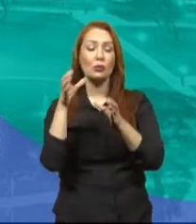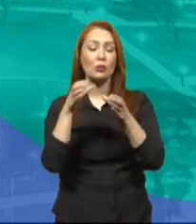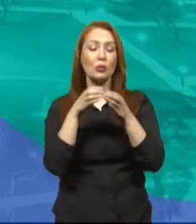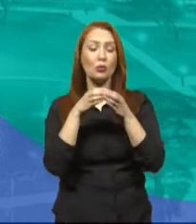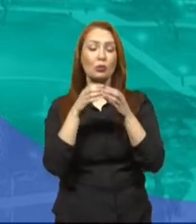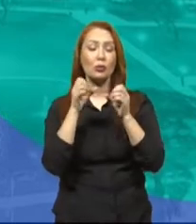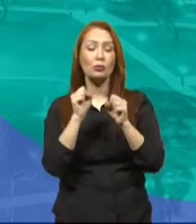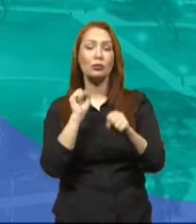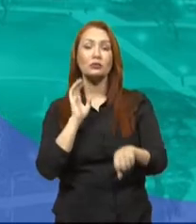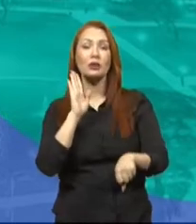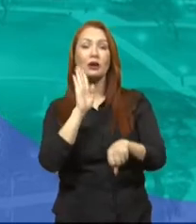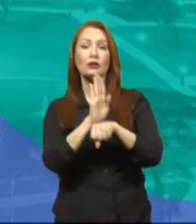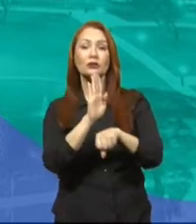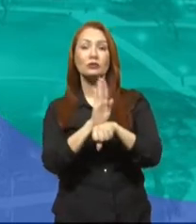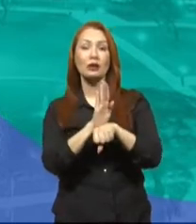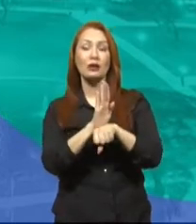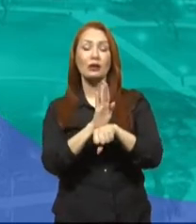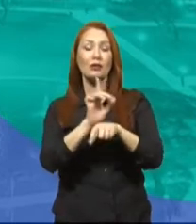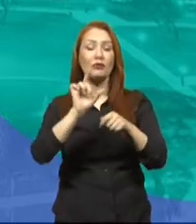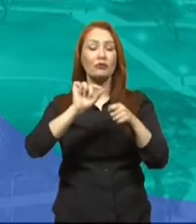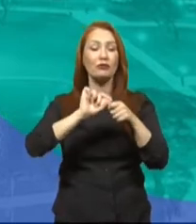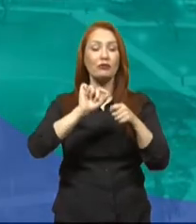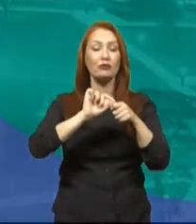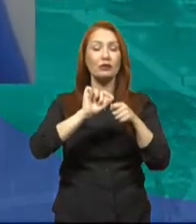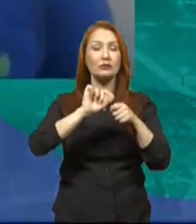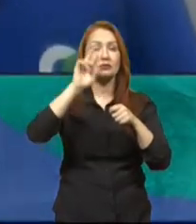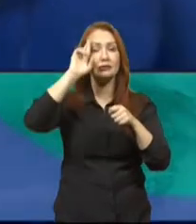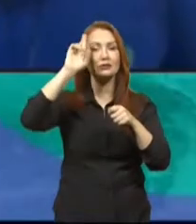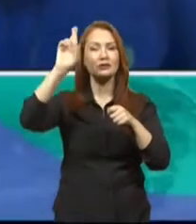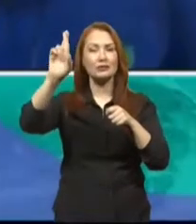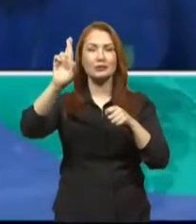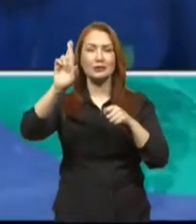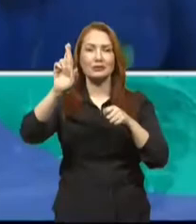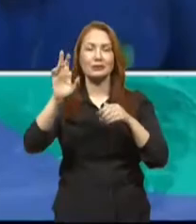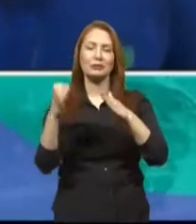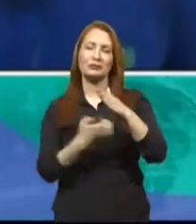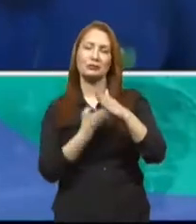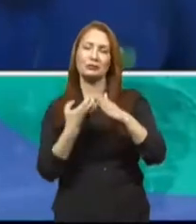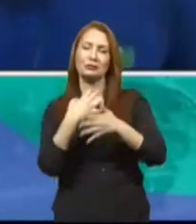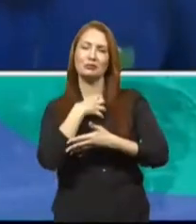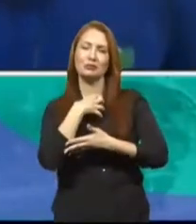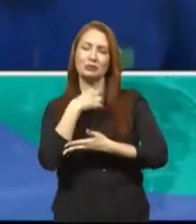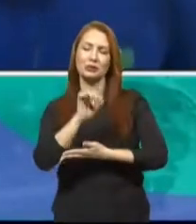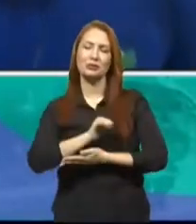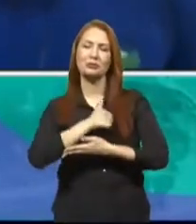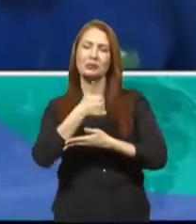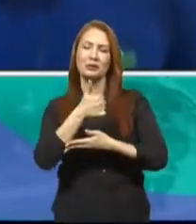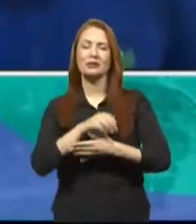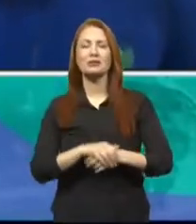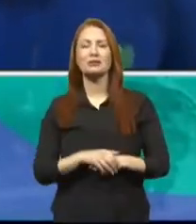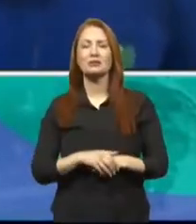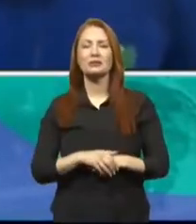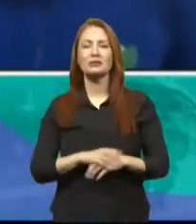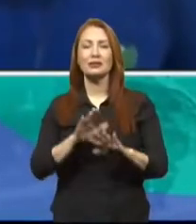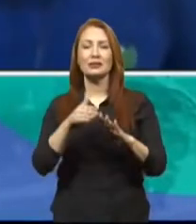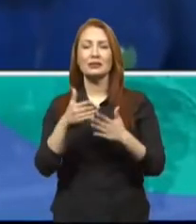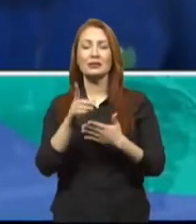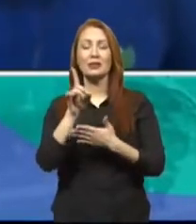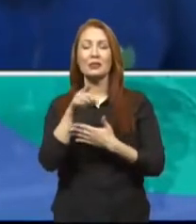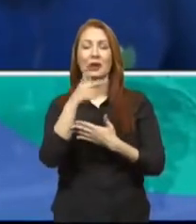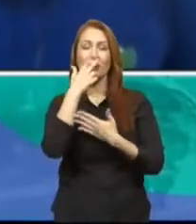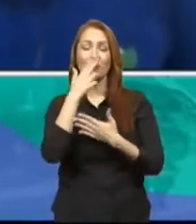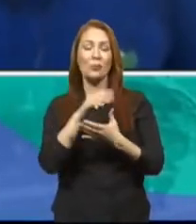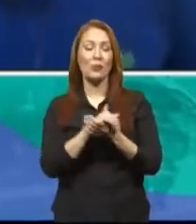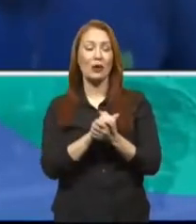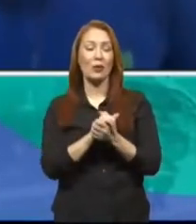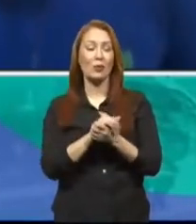a governar, fazer a governança da cooperativa. Então, isso vai nos credenciando cada vez mais para a busca de projetos,